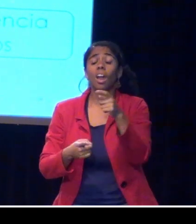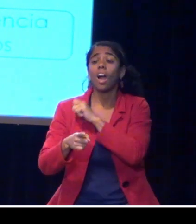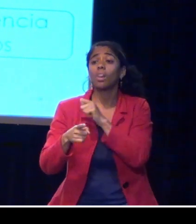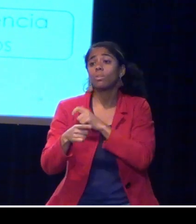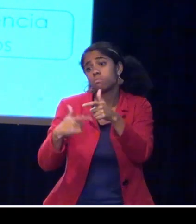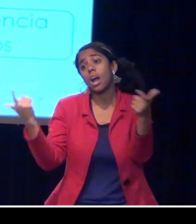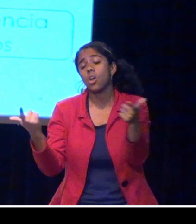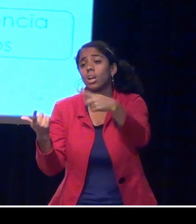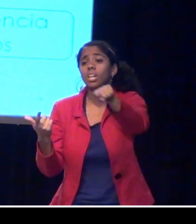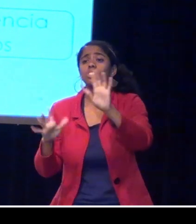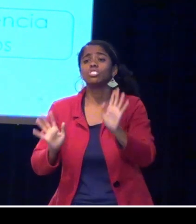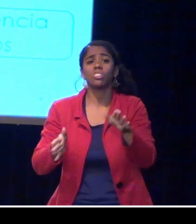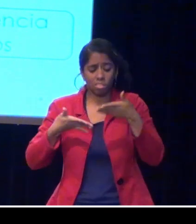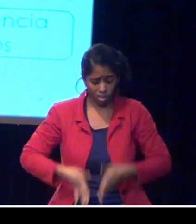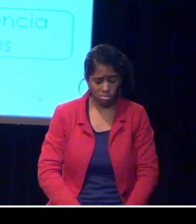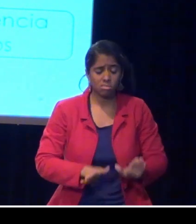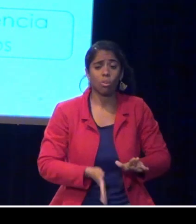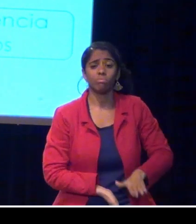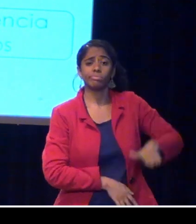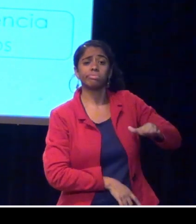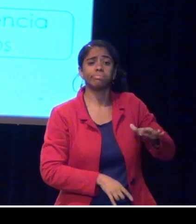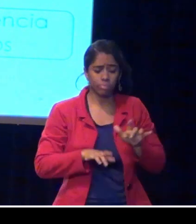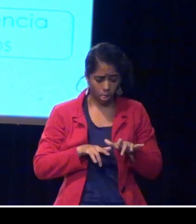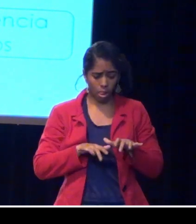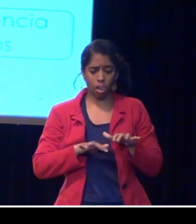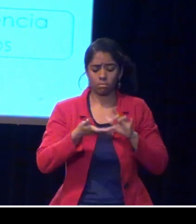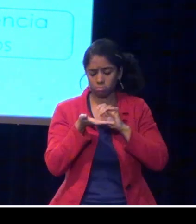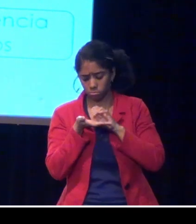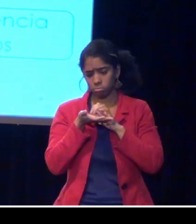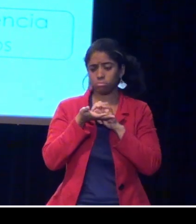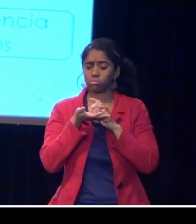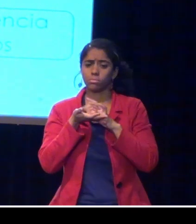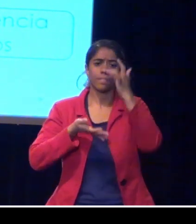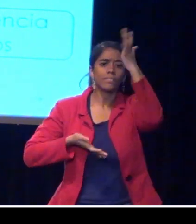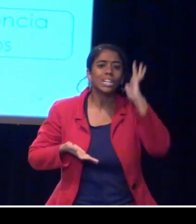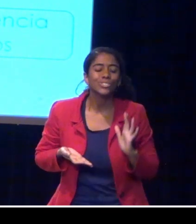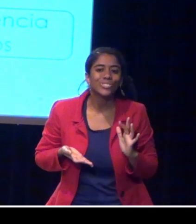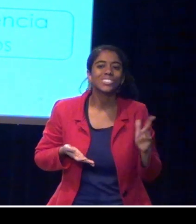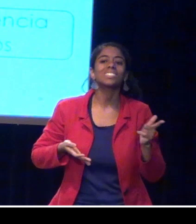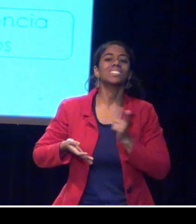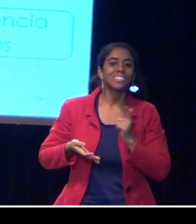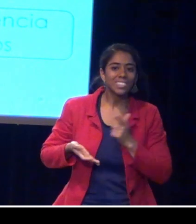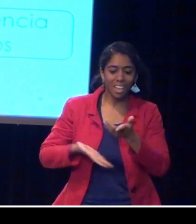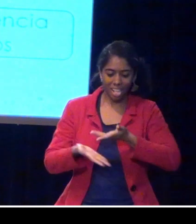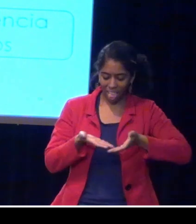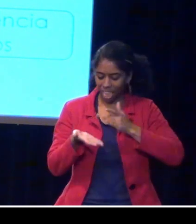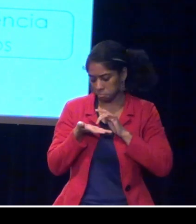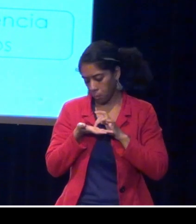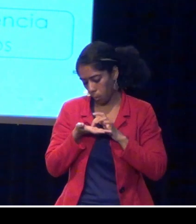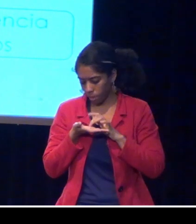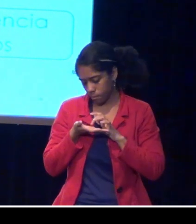parte dos nossos alunos, ela é de nativos digitais. Então, para eles têm uma interação com o digital